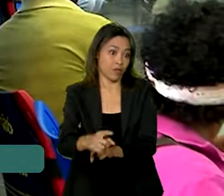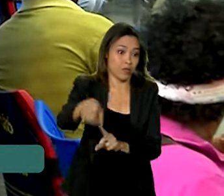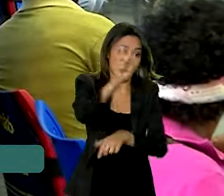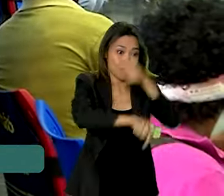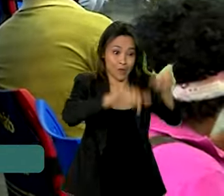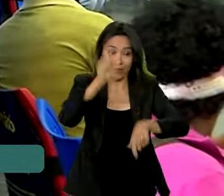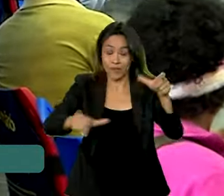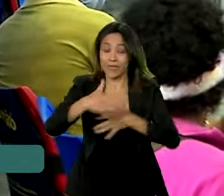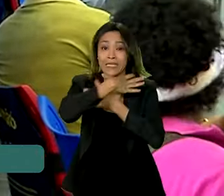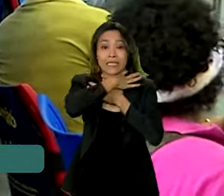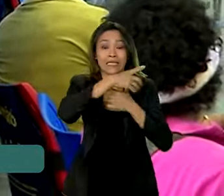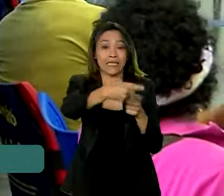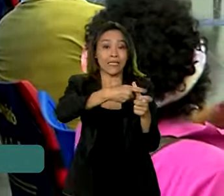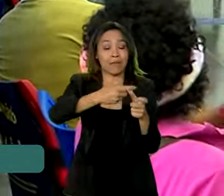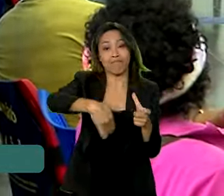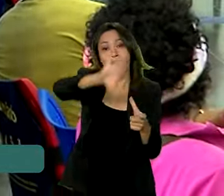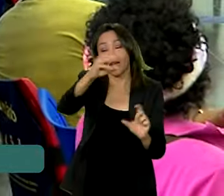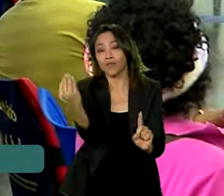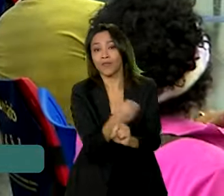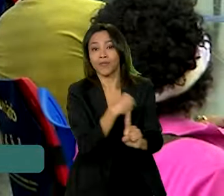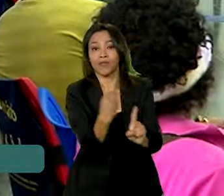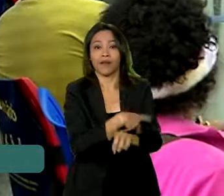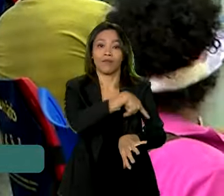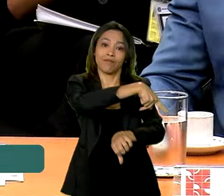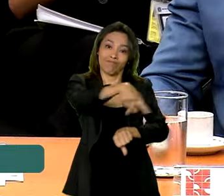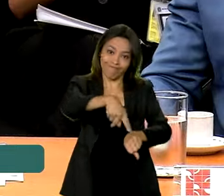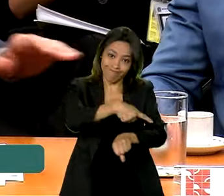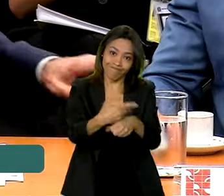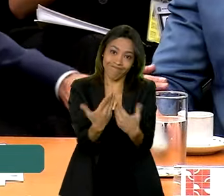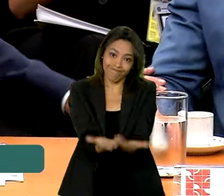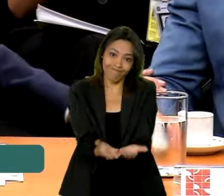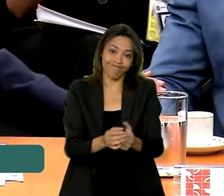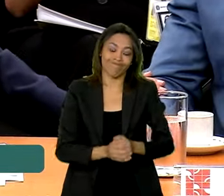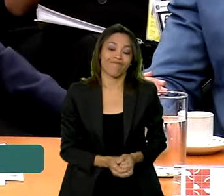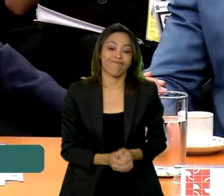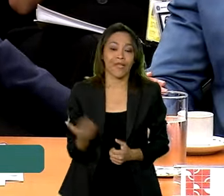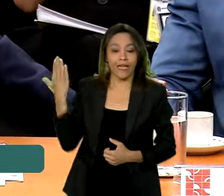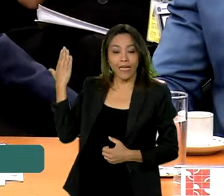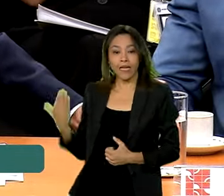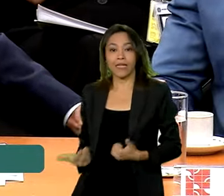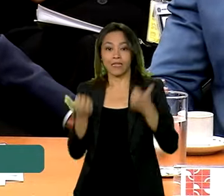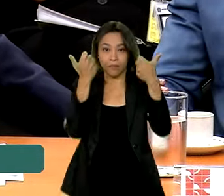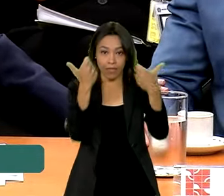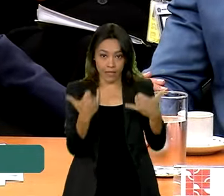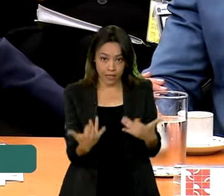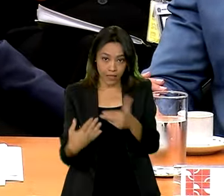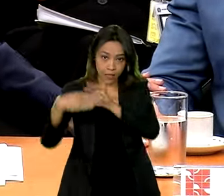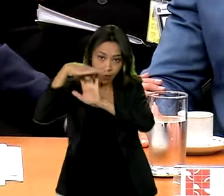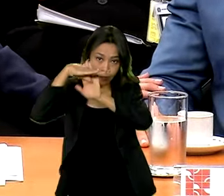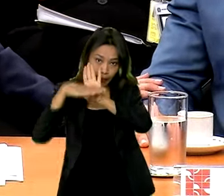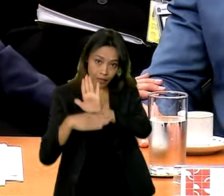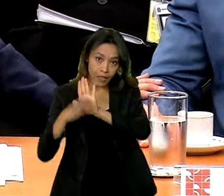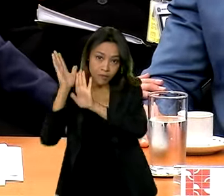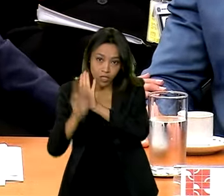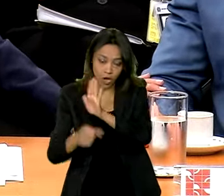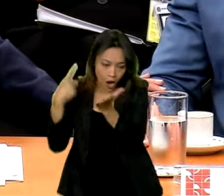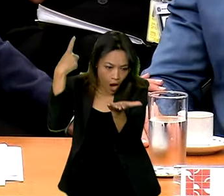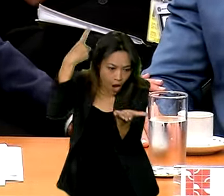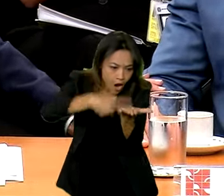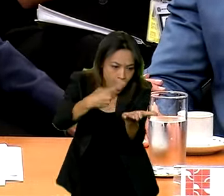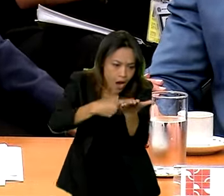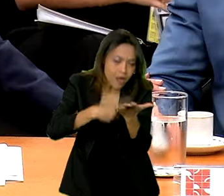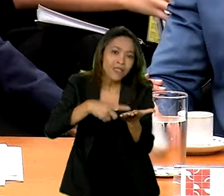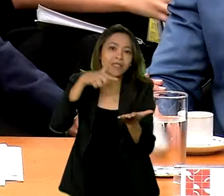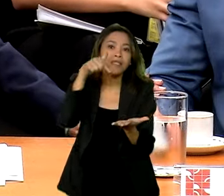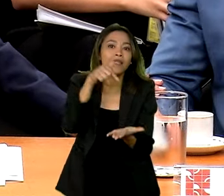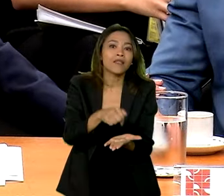inadimplência entre a população mais vulnerável do país. Um programa que repactuou 53 bilhões de reais